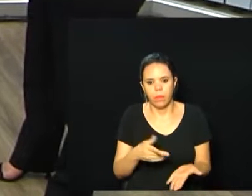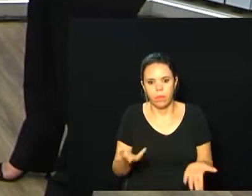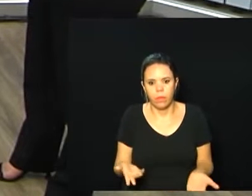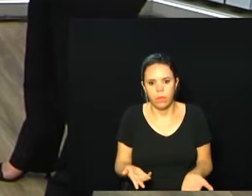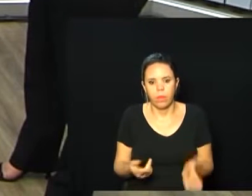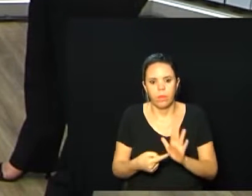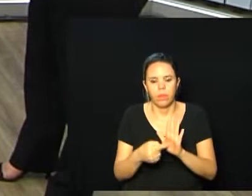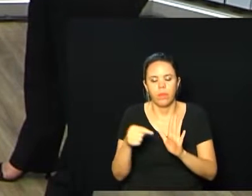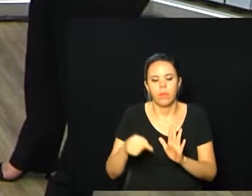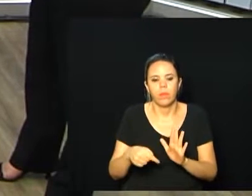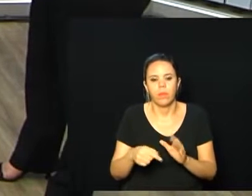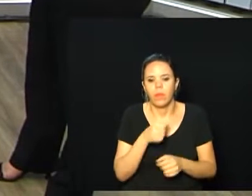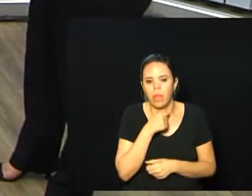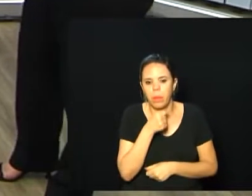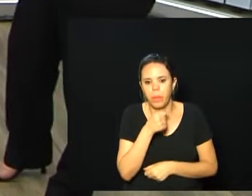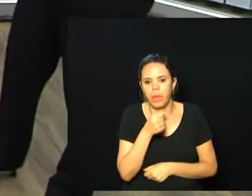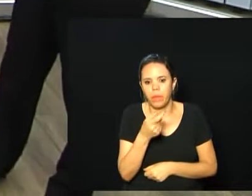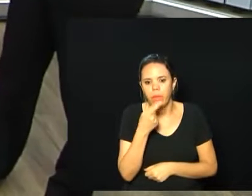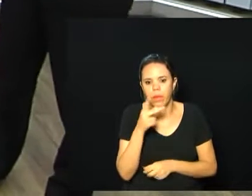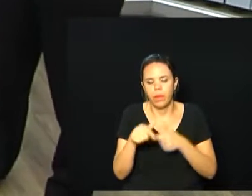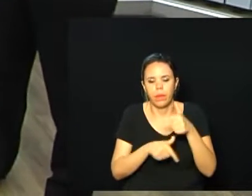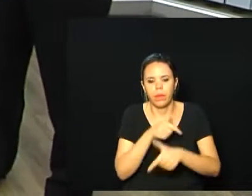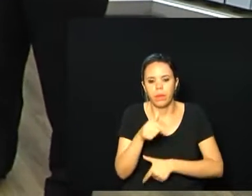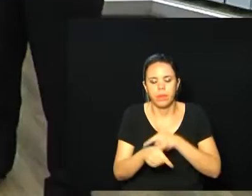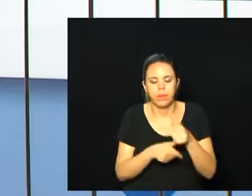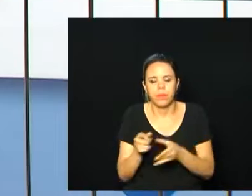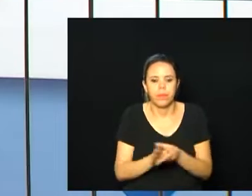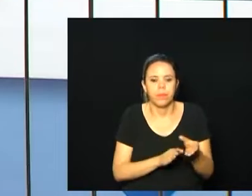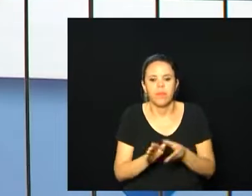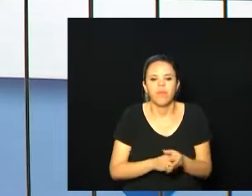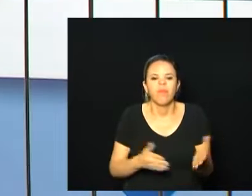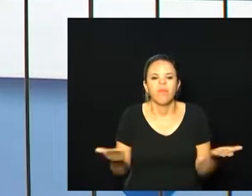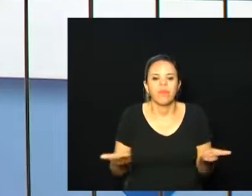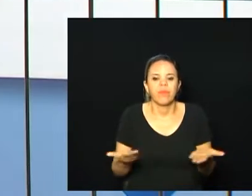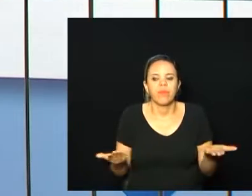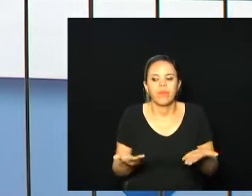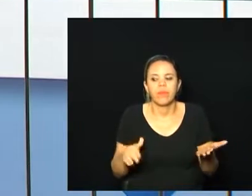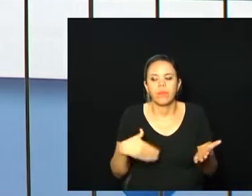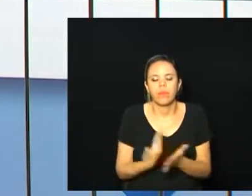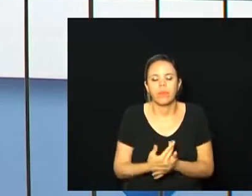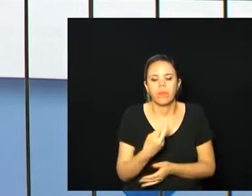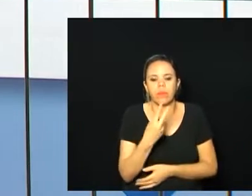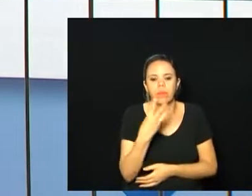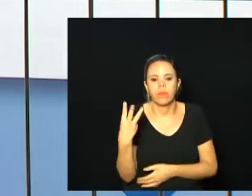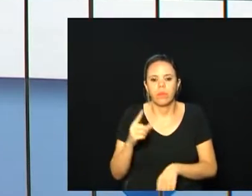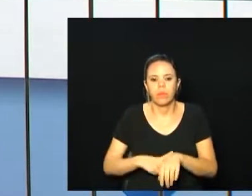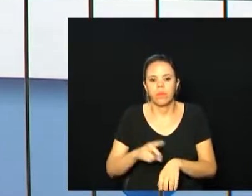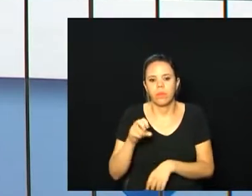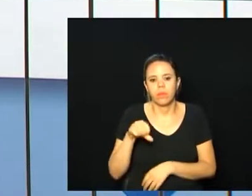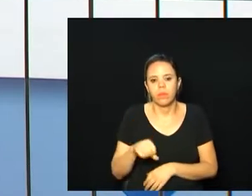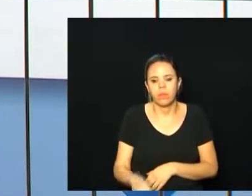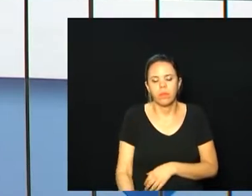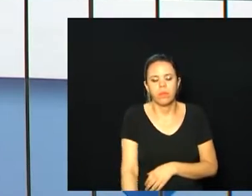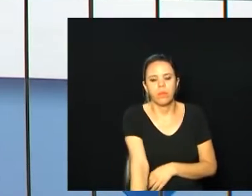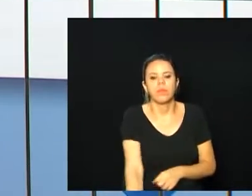Viviane, apresentou uma reportagem falando sobre o trabalho desse conselho e hoje, até às 23h59,